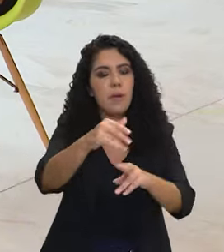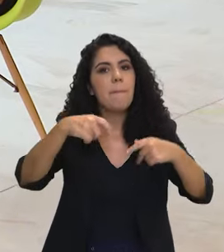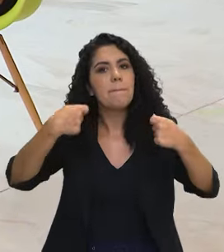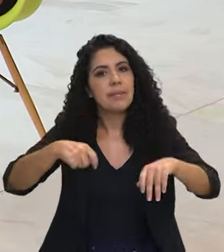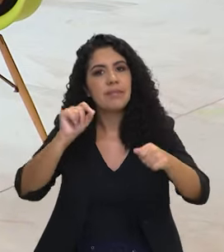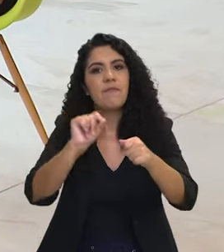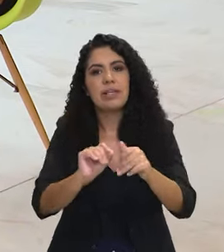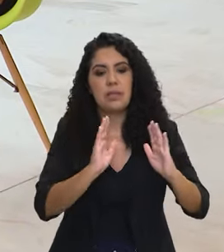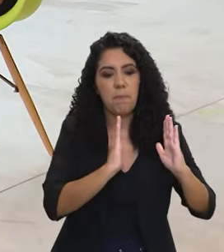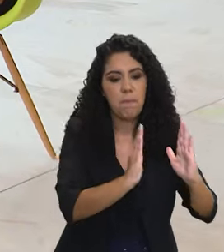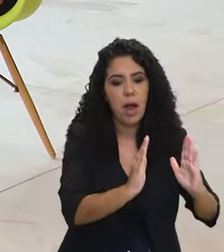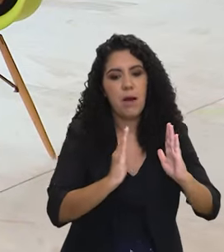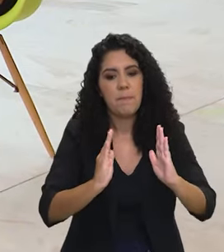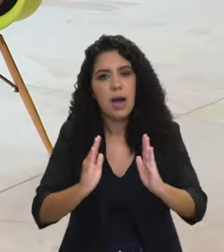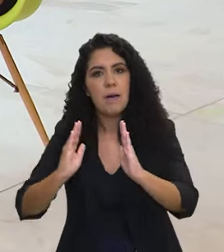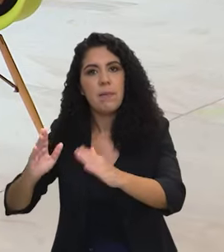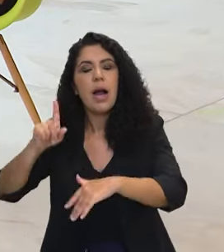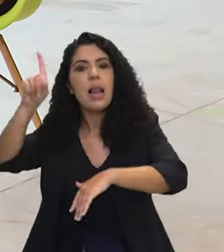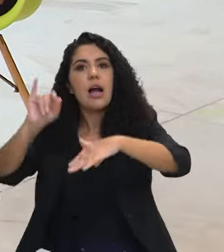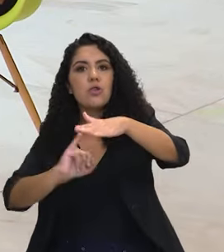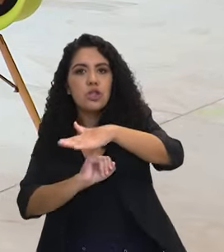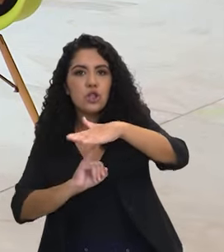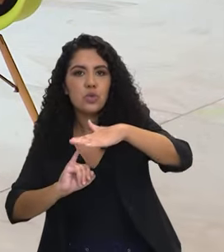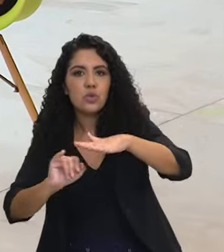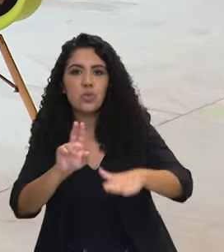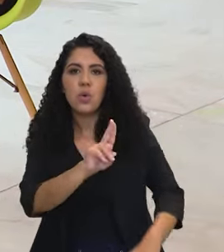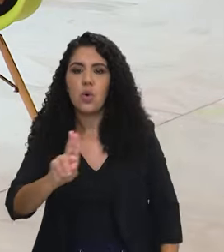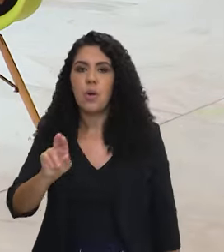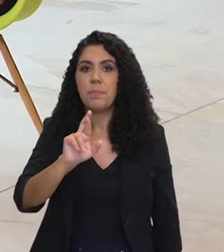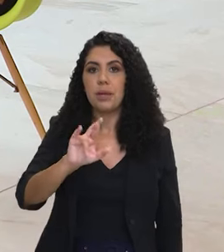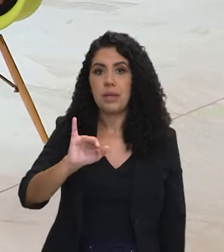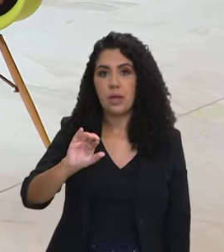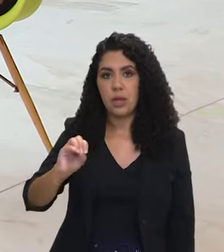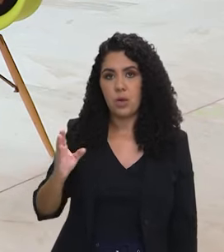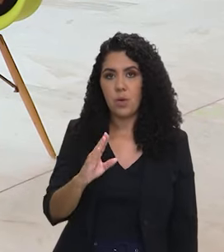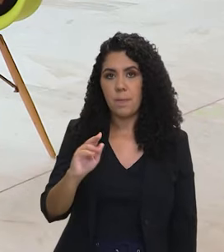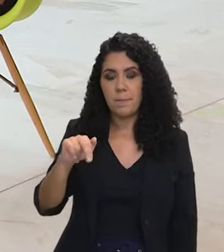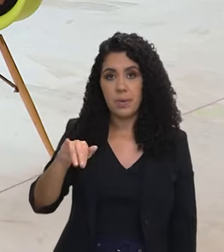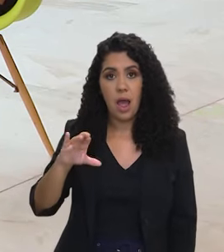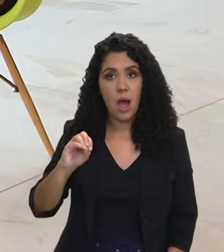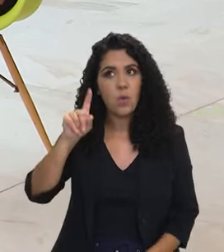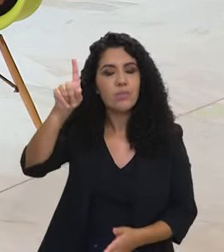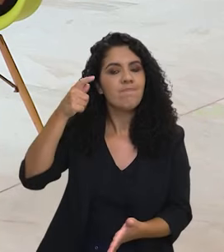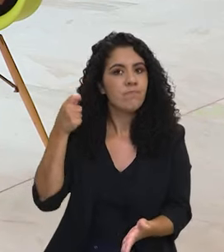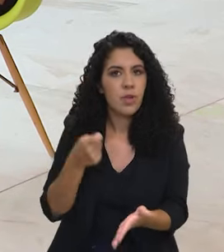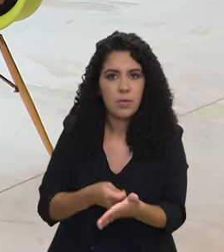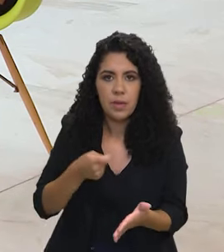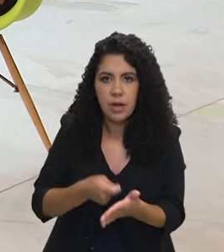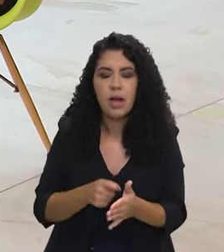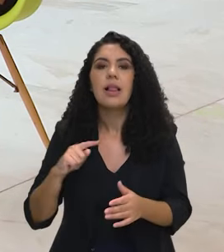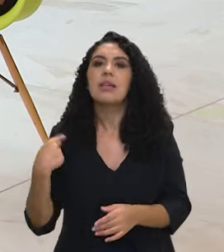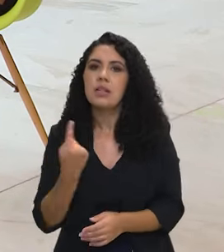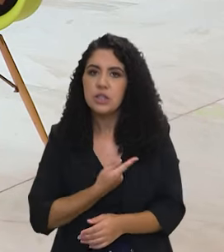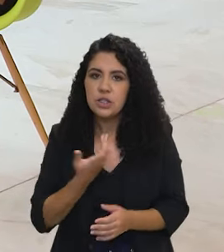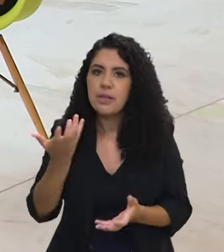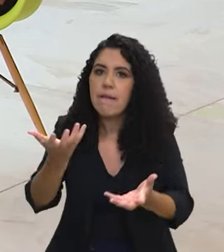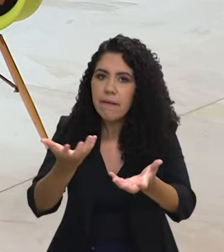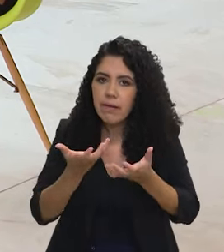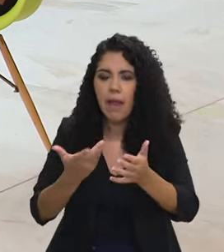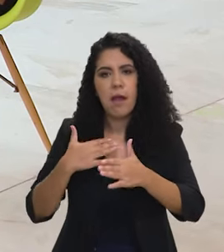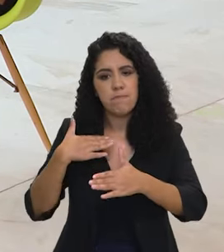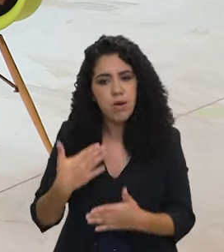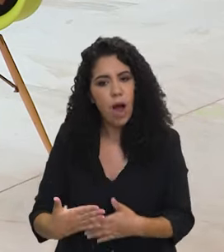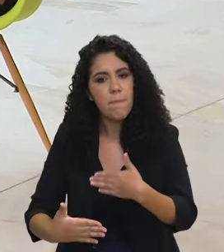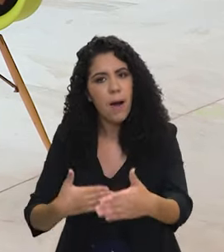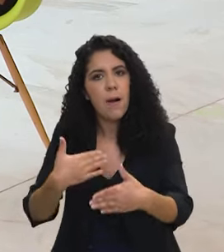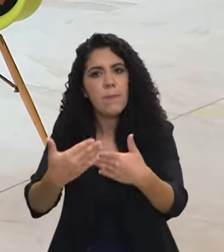carreira no Instituto Rio Branco. Há um módulo de diversidade agora obrigatório no Instituto Rio Branco e a gente quer avançar mais com